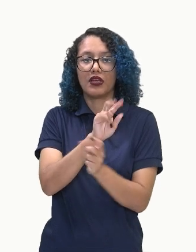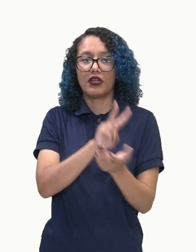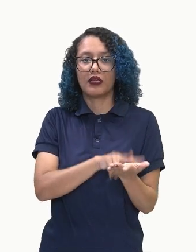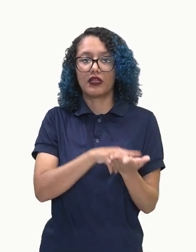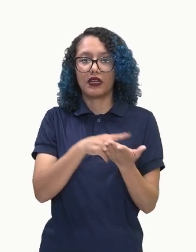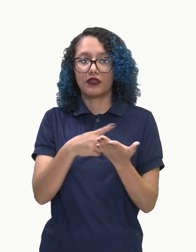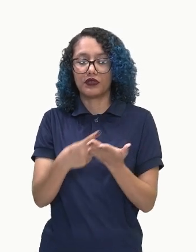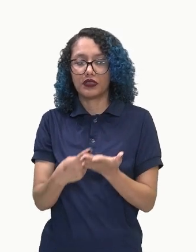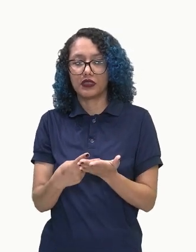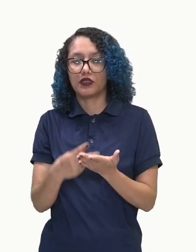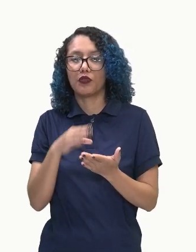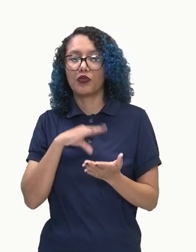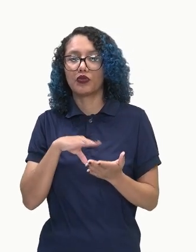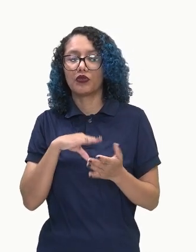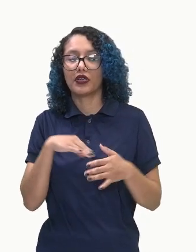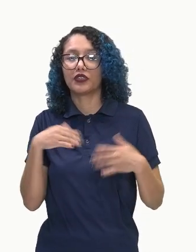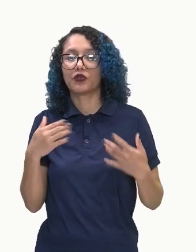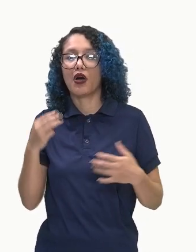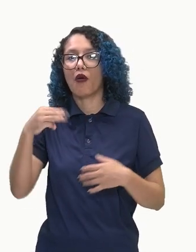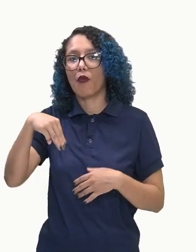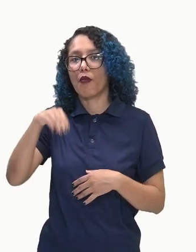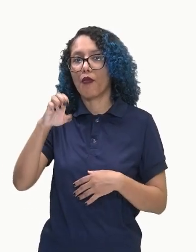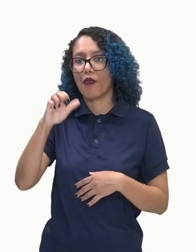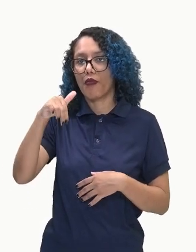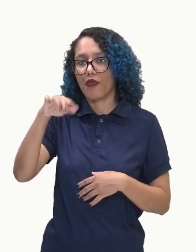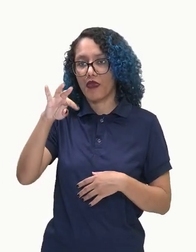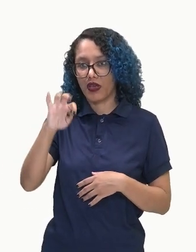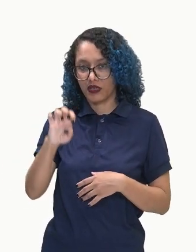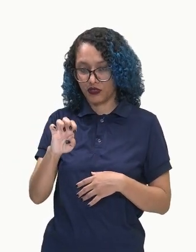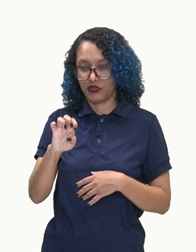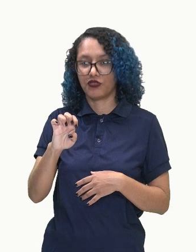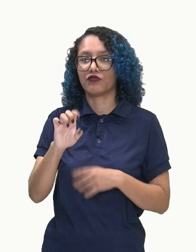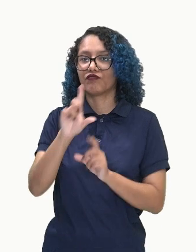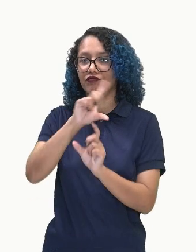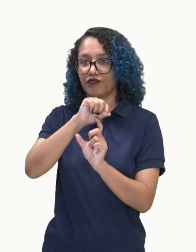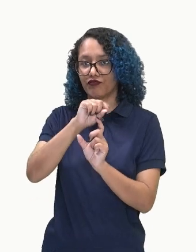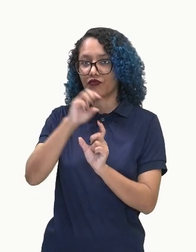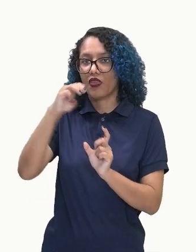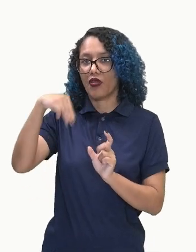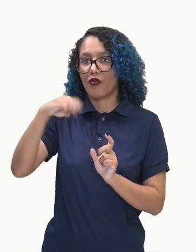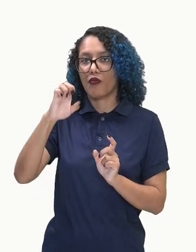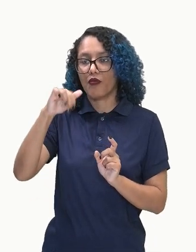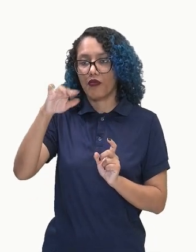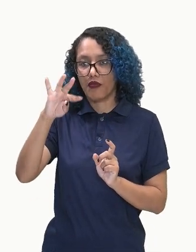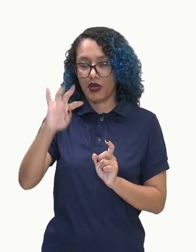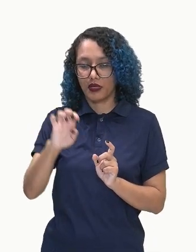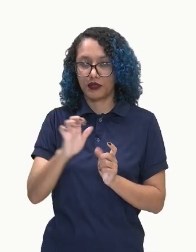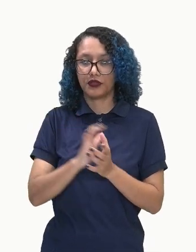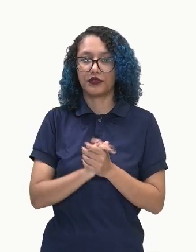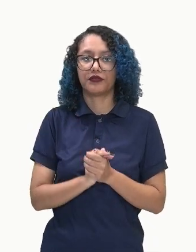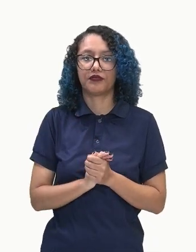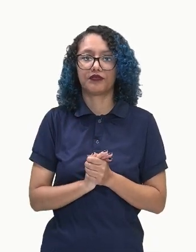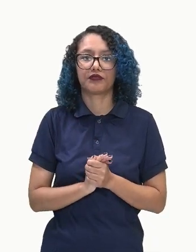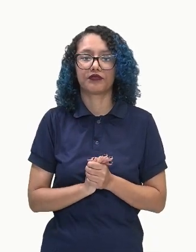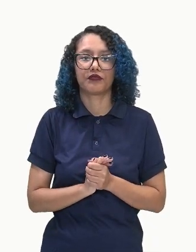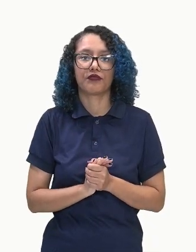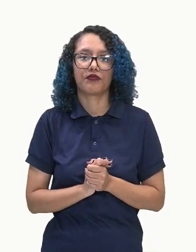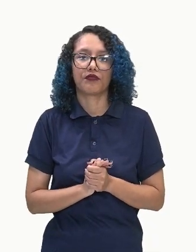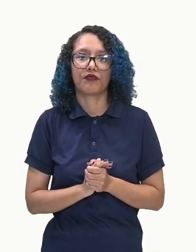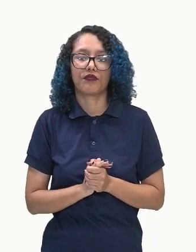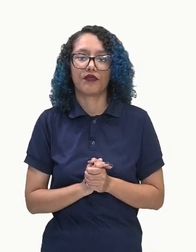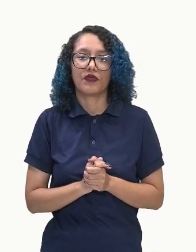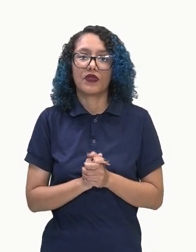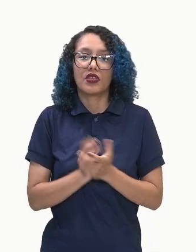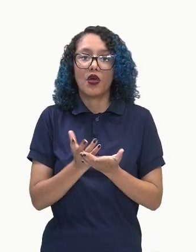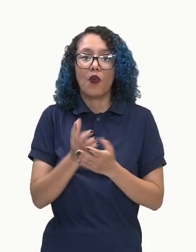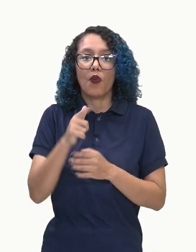tradução finalmente da língua portuguesa. Tem o quick, que é o adjetivo, né? Rápido, quickly,